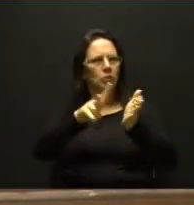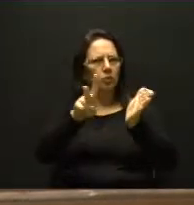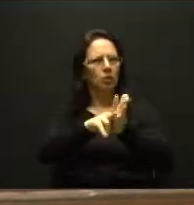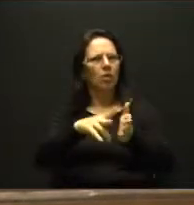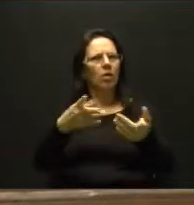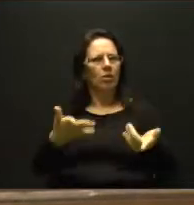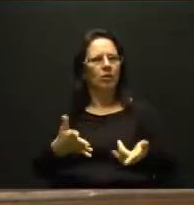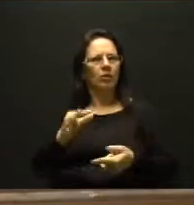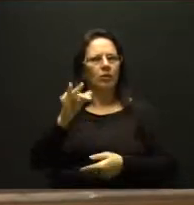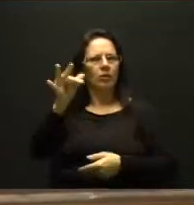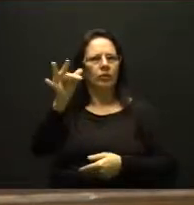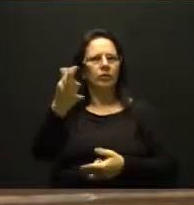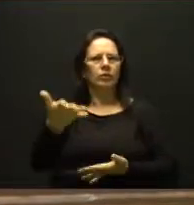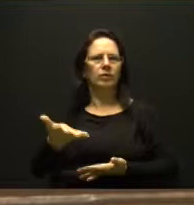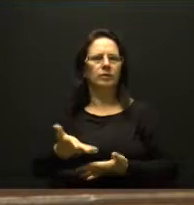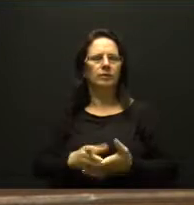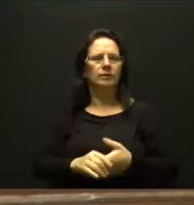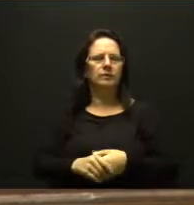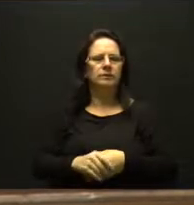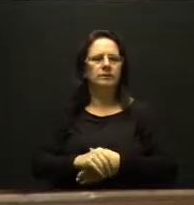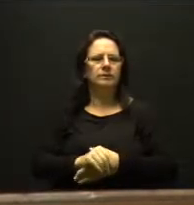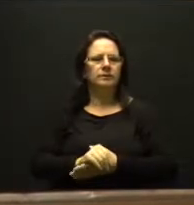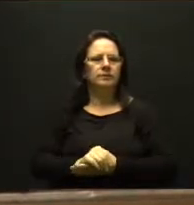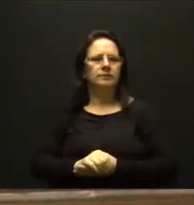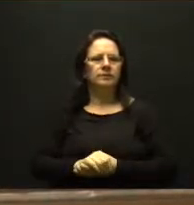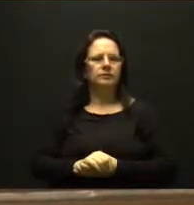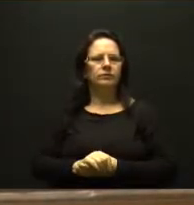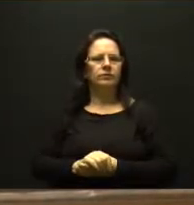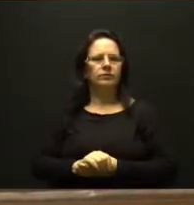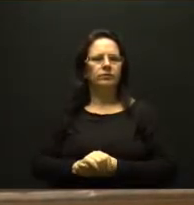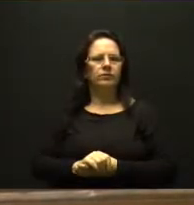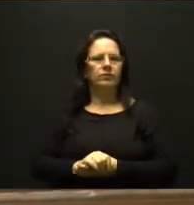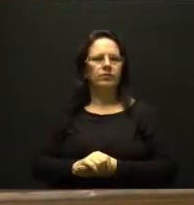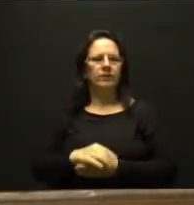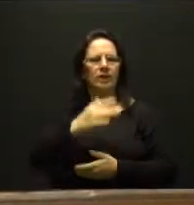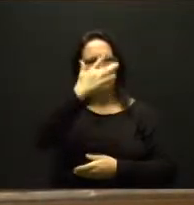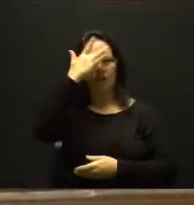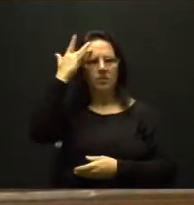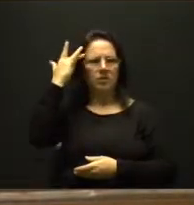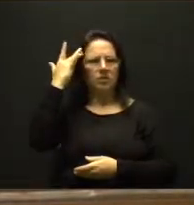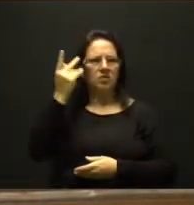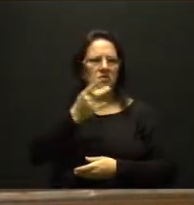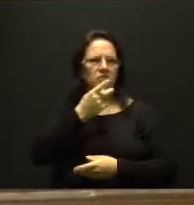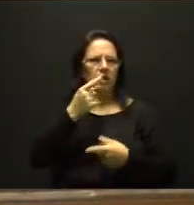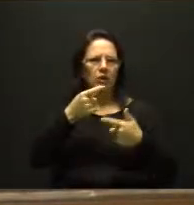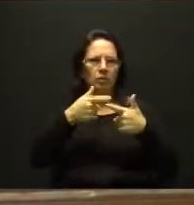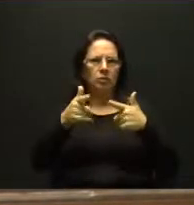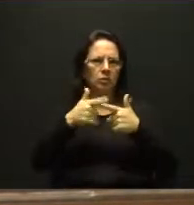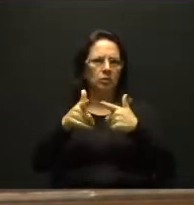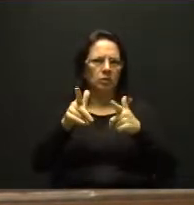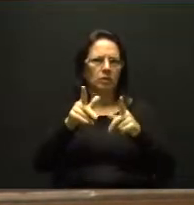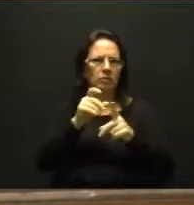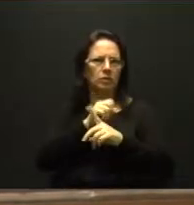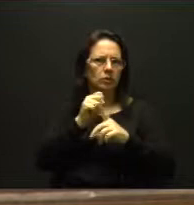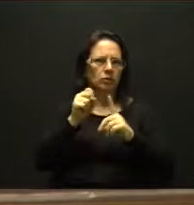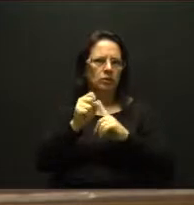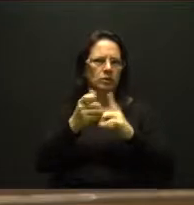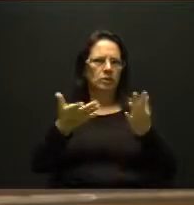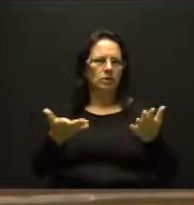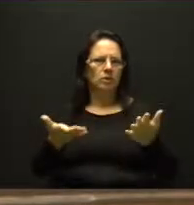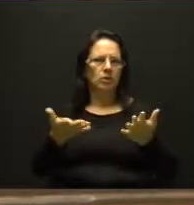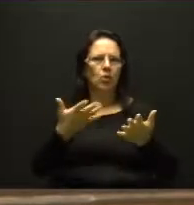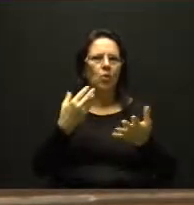realmente que é o que não tem acontecido na cidade as pessoas sobre uma questão social mas como a gente pode